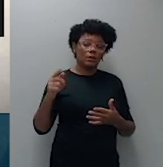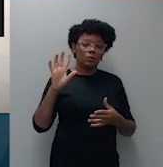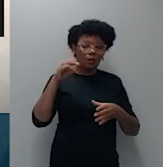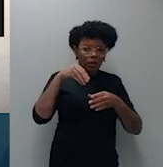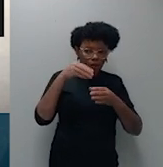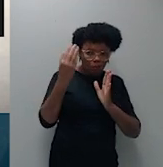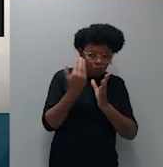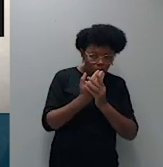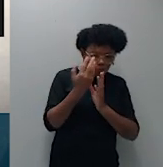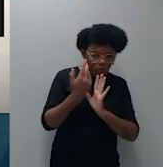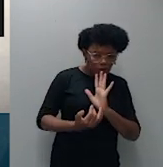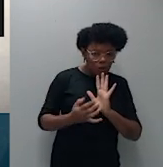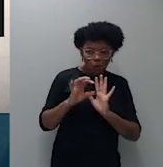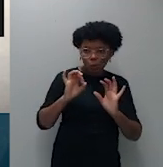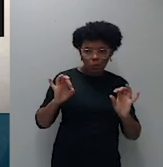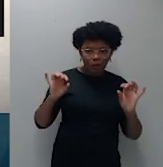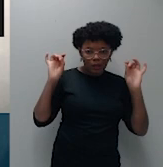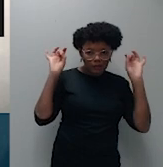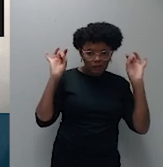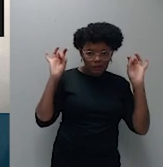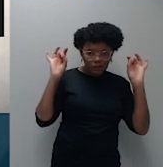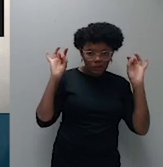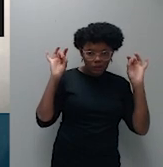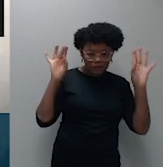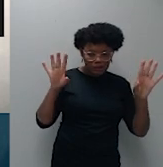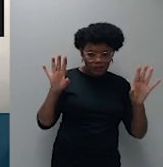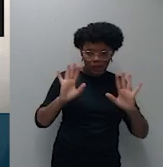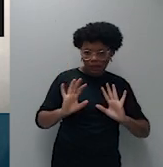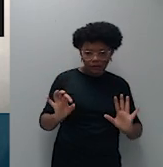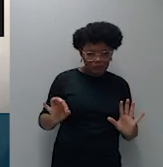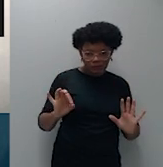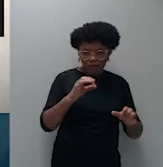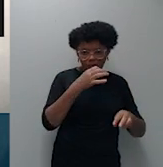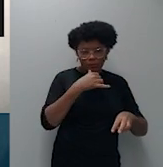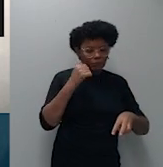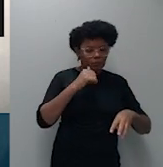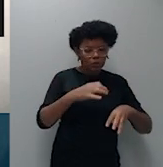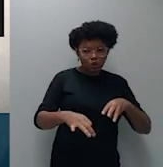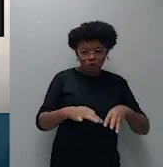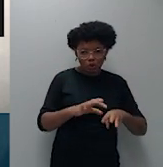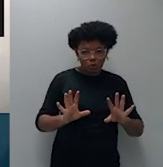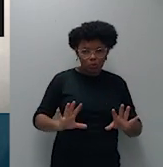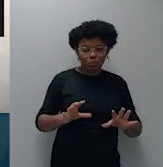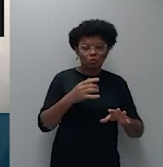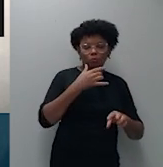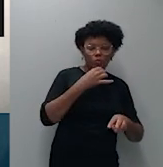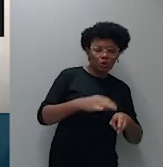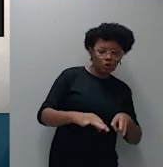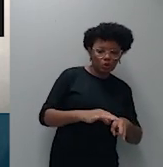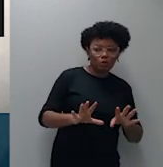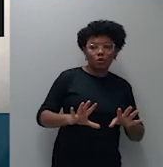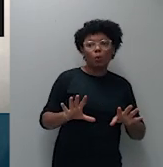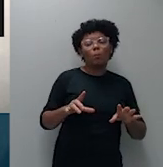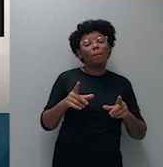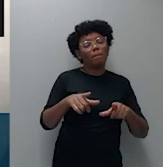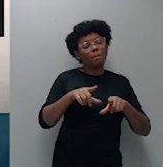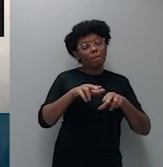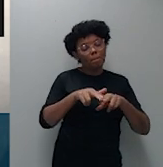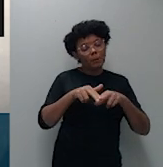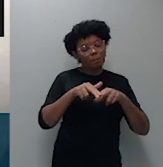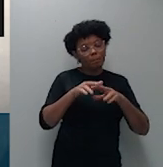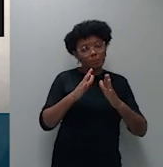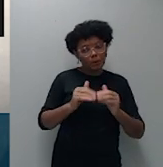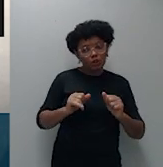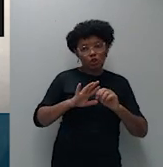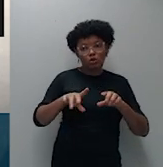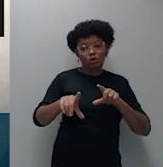a um agravo interno sem destaque de apenas um pedido de preferência e